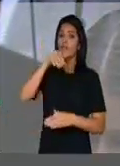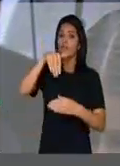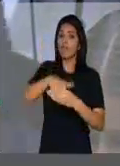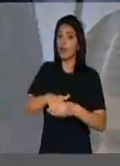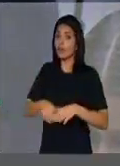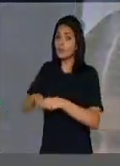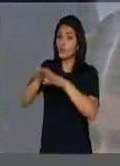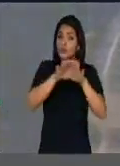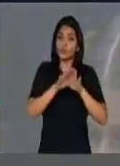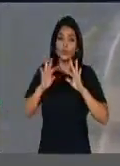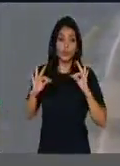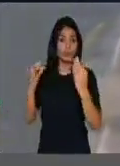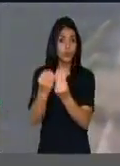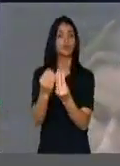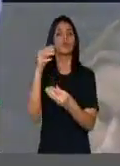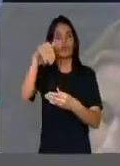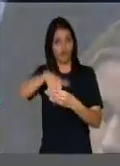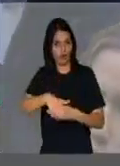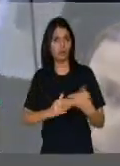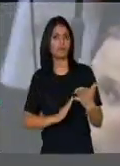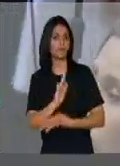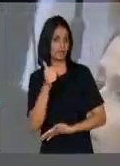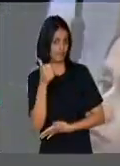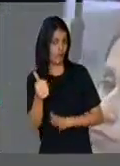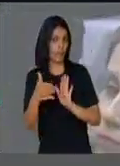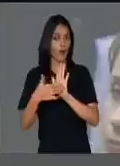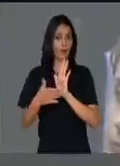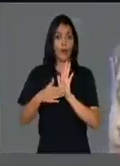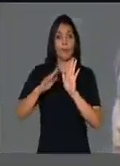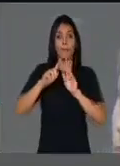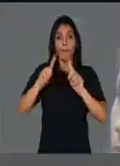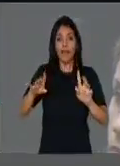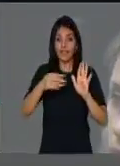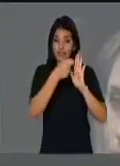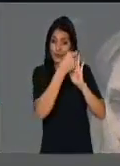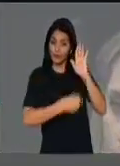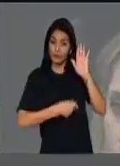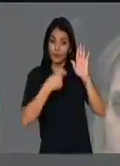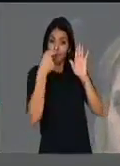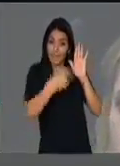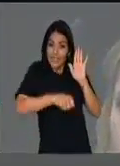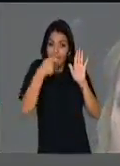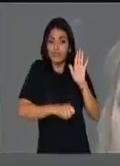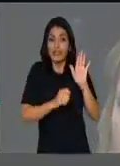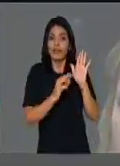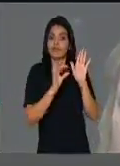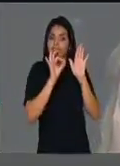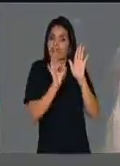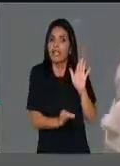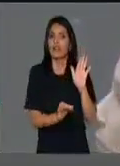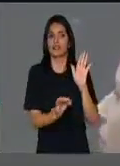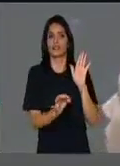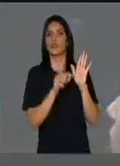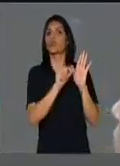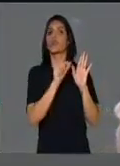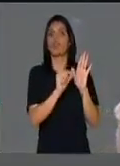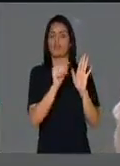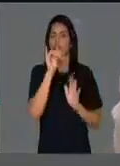unânime dessa proposta, mas é fundamental a garantia no texto que você não vá, por